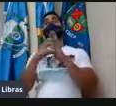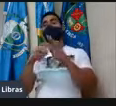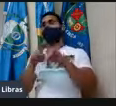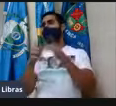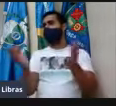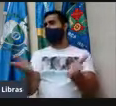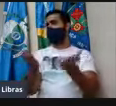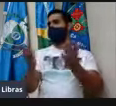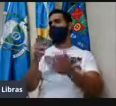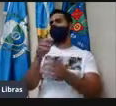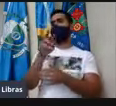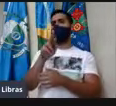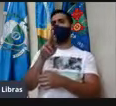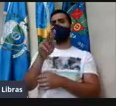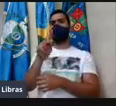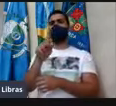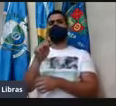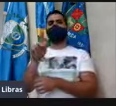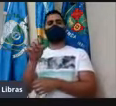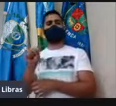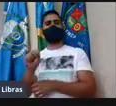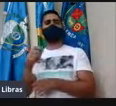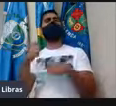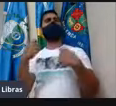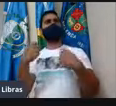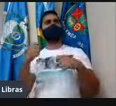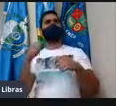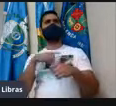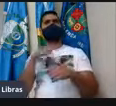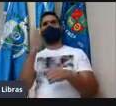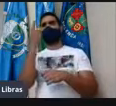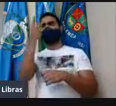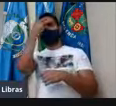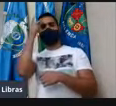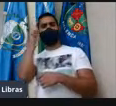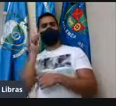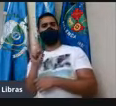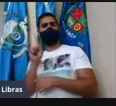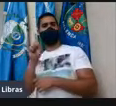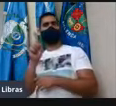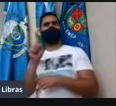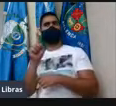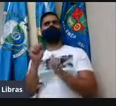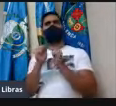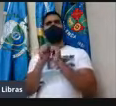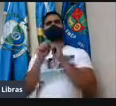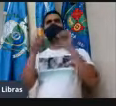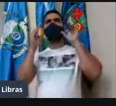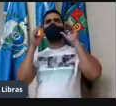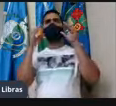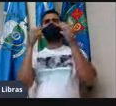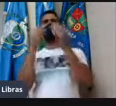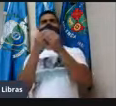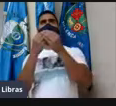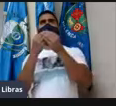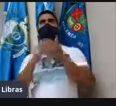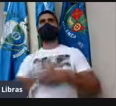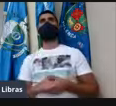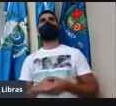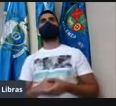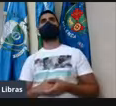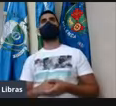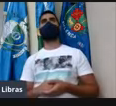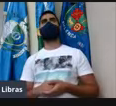RPPS, tem que ter um membro presente para acompanhar o Conselho Municipal de Previdência. E não só